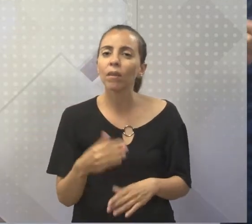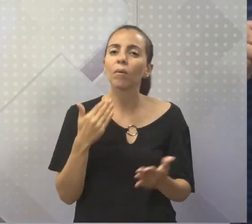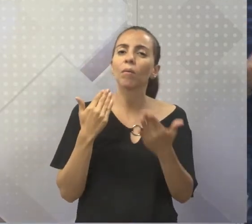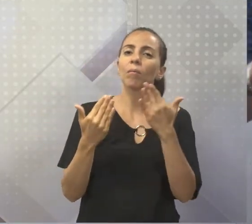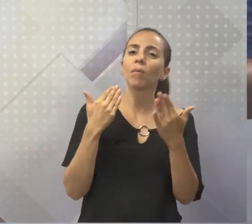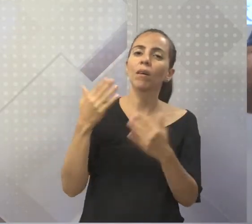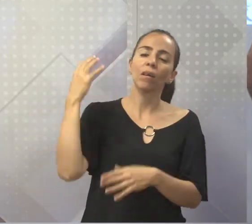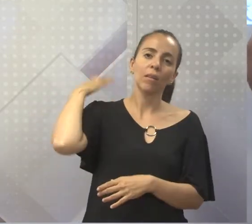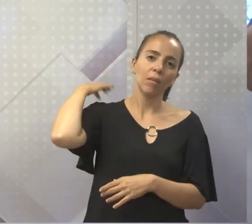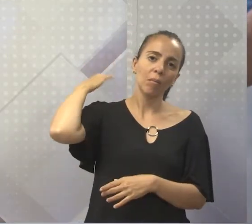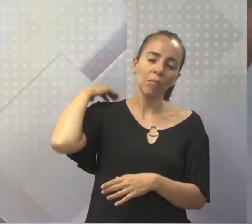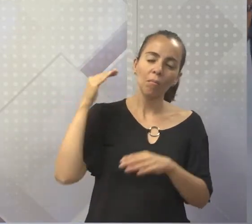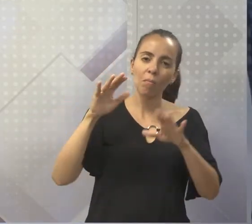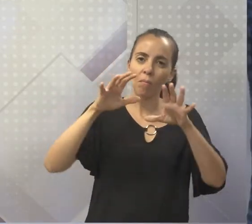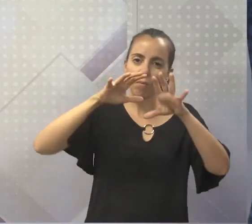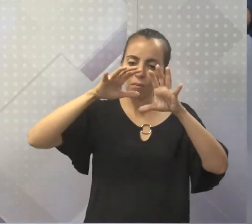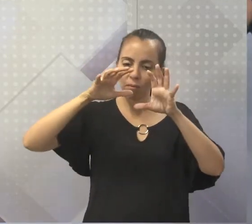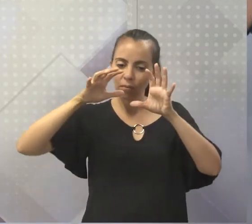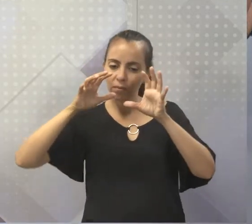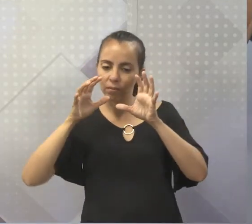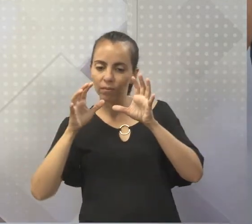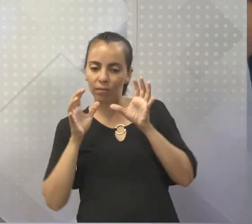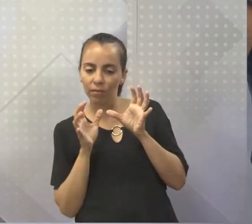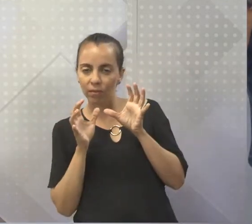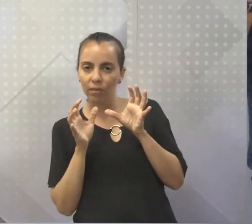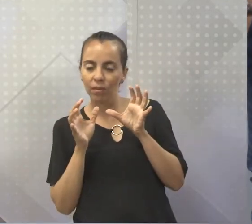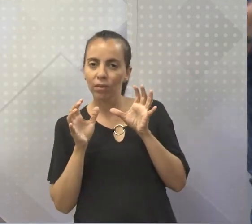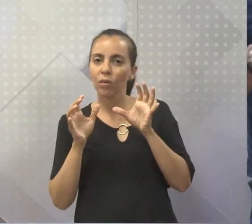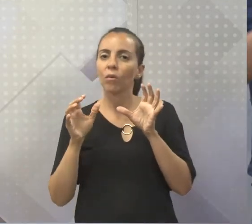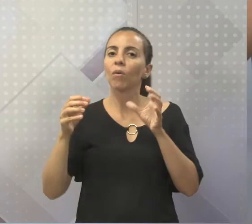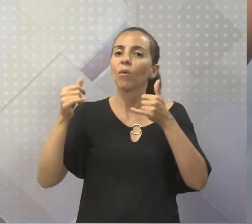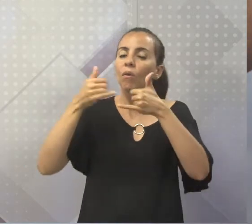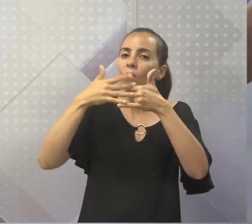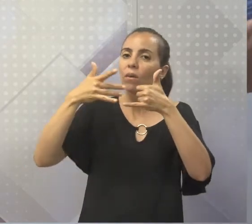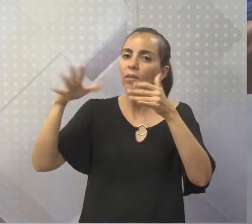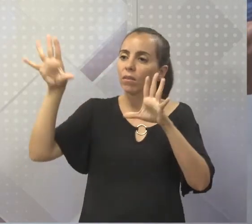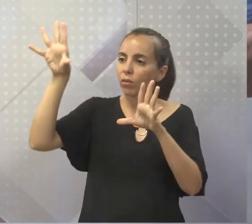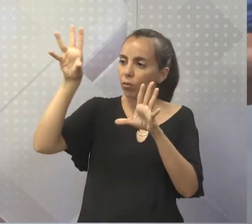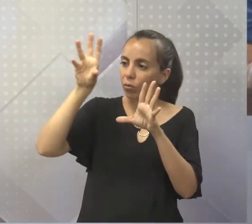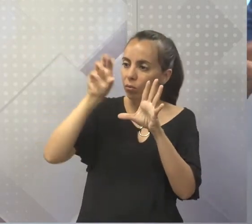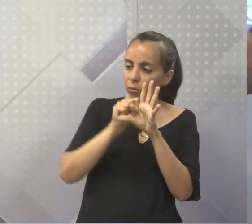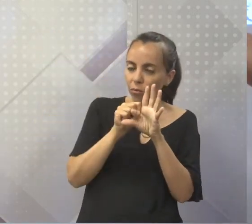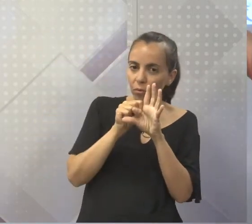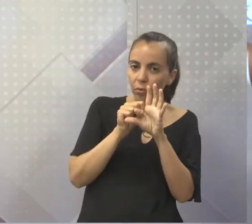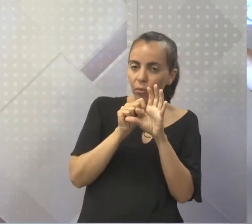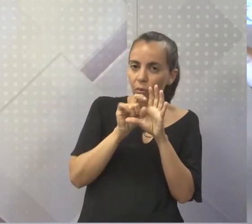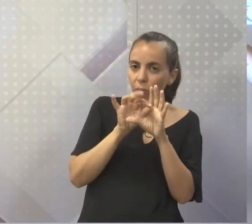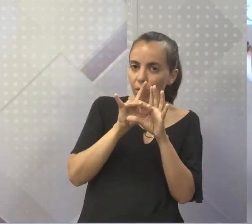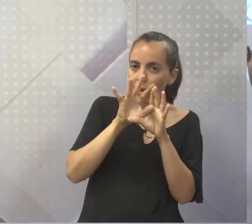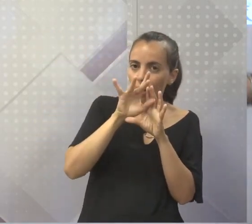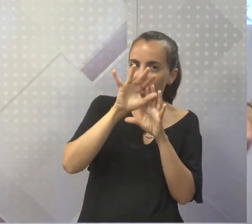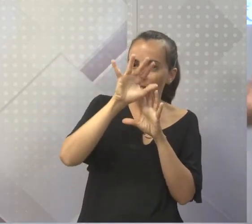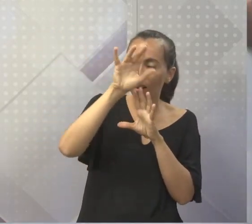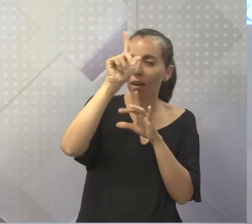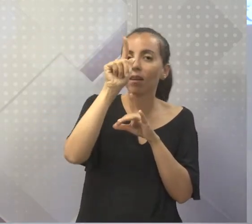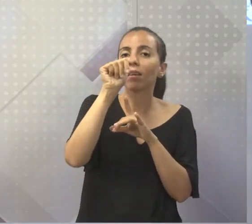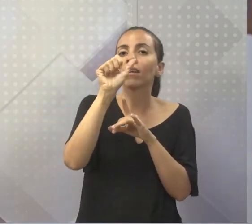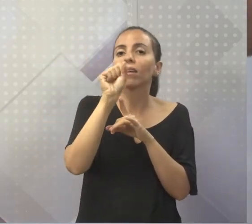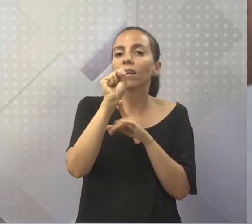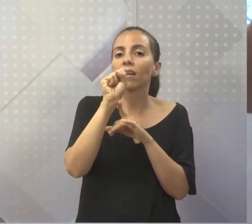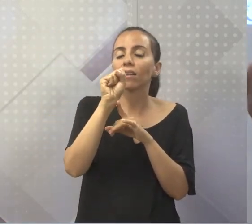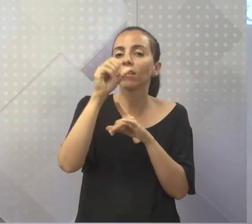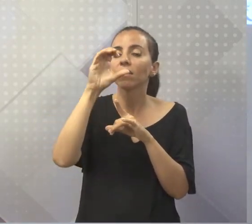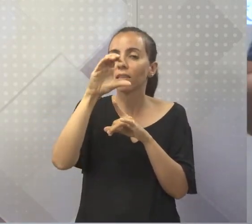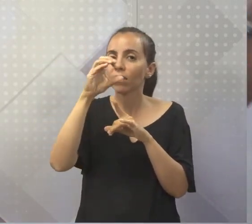pulmão quer que eu pulmão faz pulmão ele pega o gás oxigênio e libera o gás carbônico O que é que os vegetais fazem